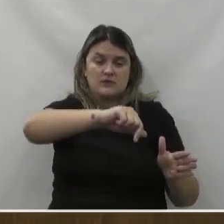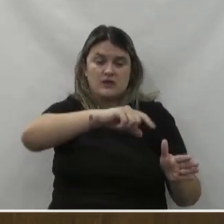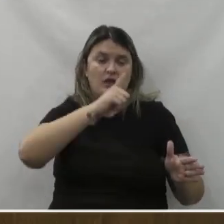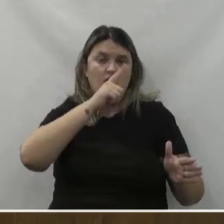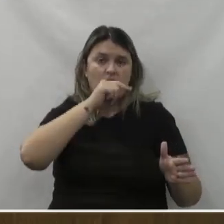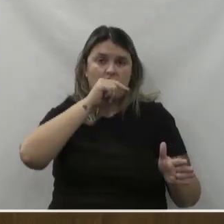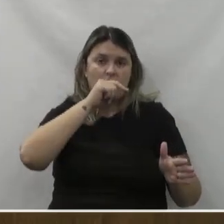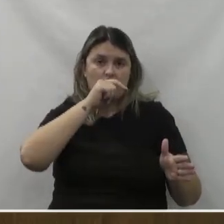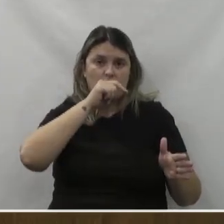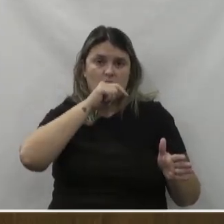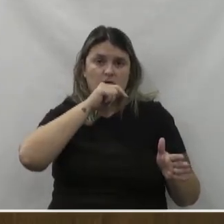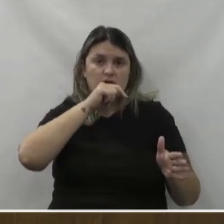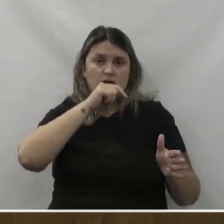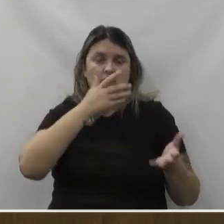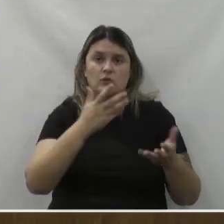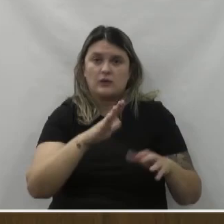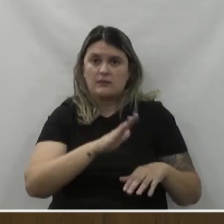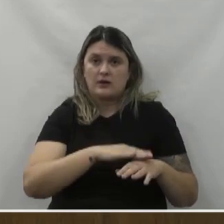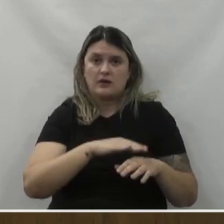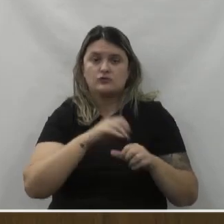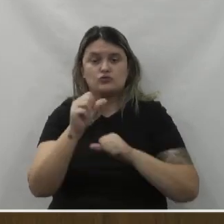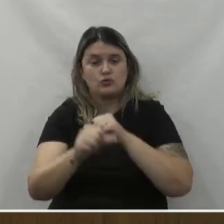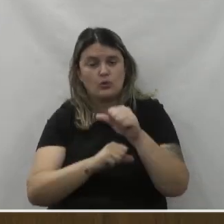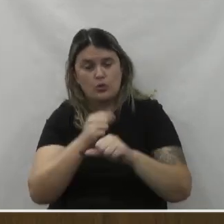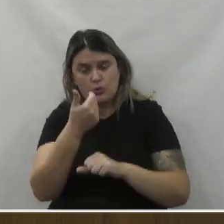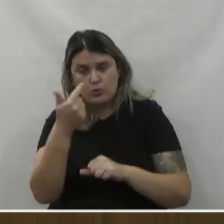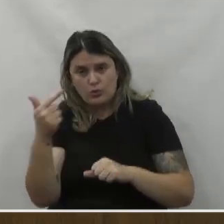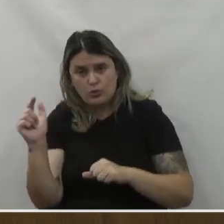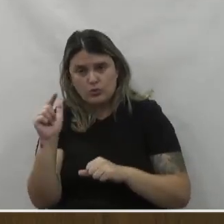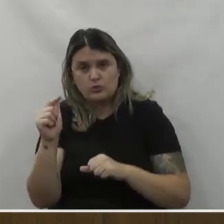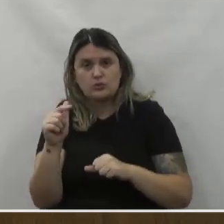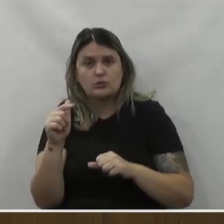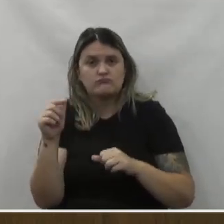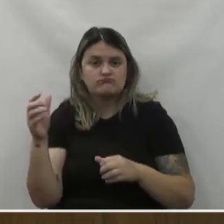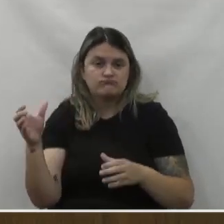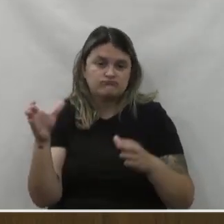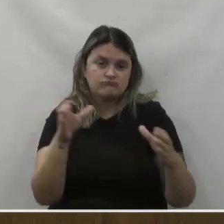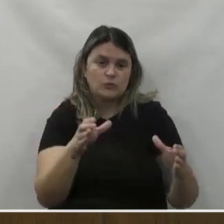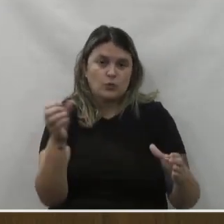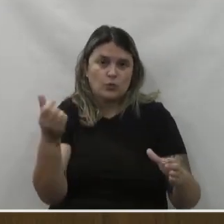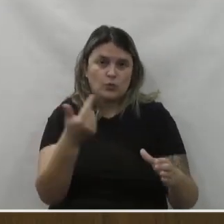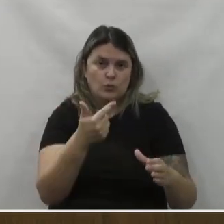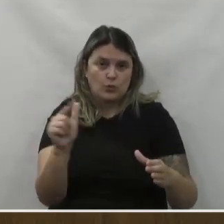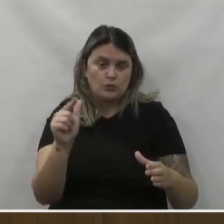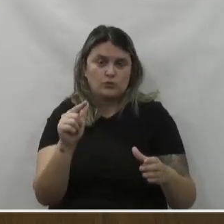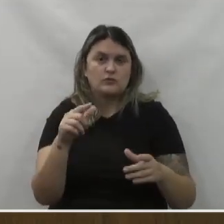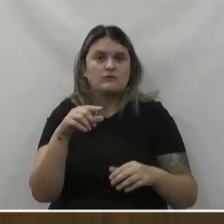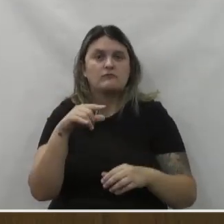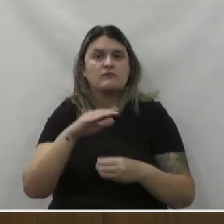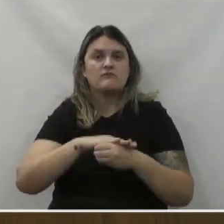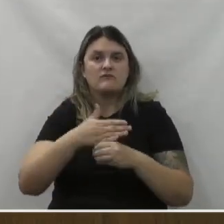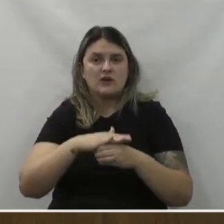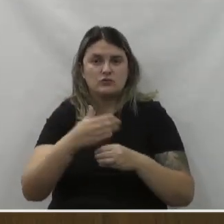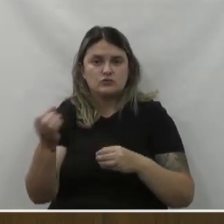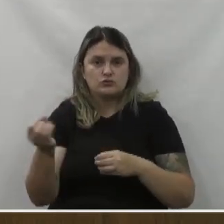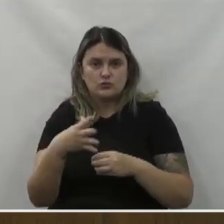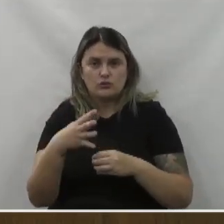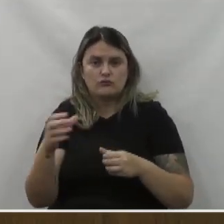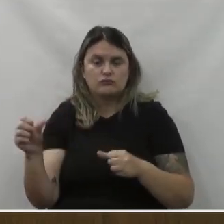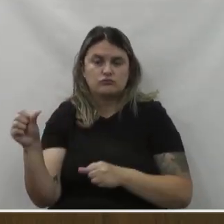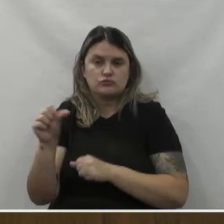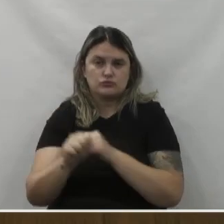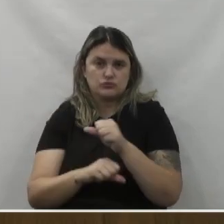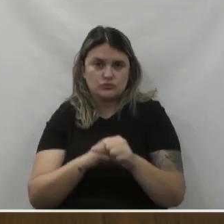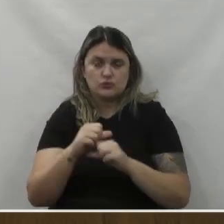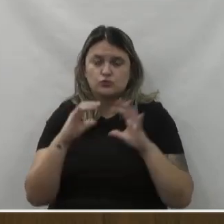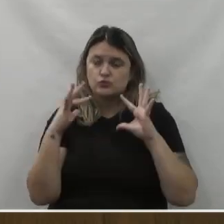com um centro de controle operacional, gestão remota das luminárias. Então, gente, nenhuma luminária, para vocês terem uma